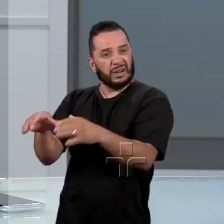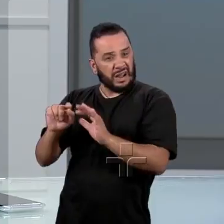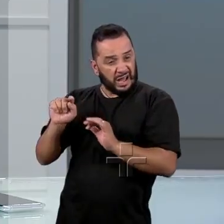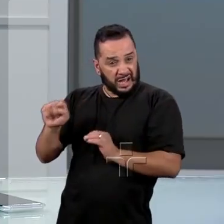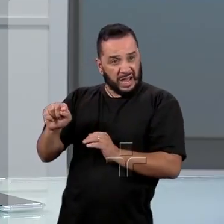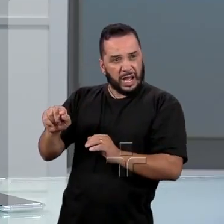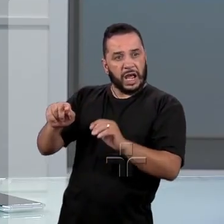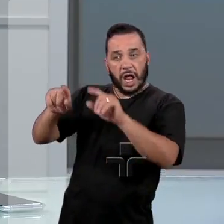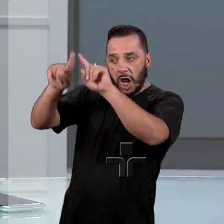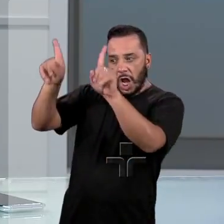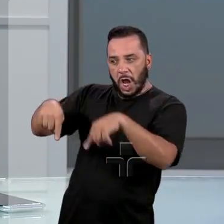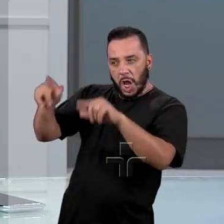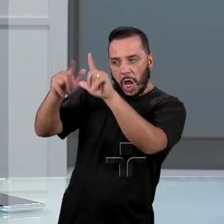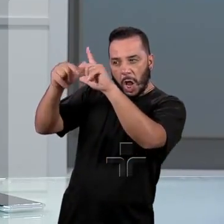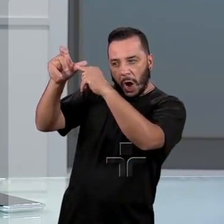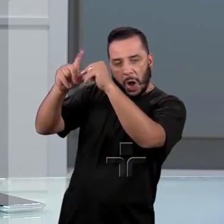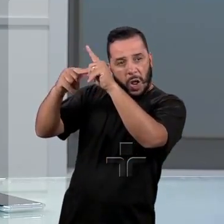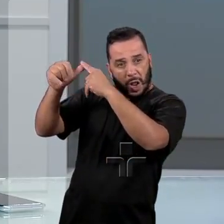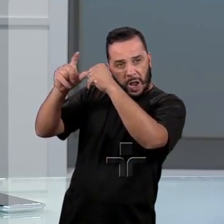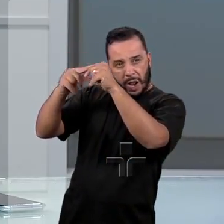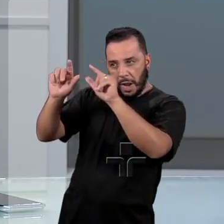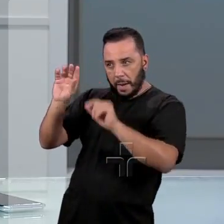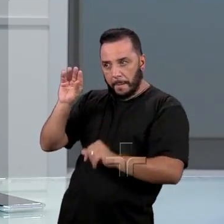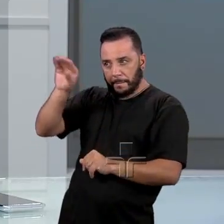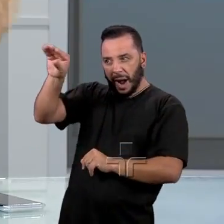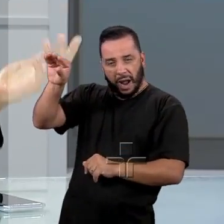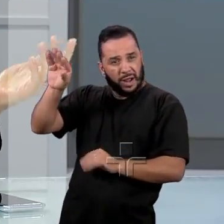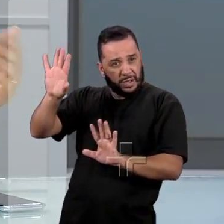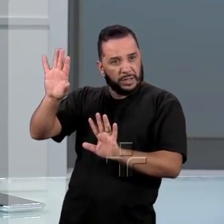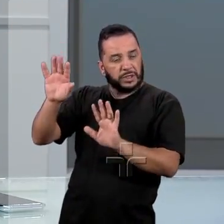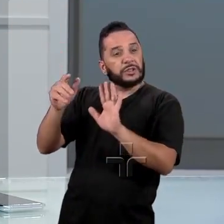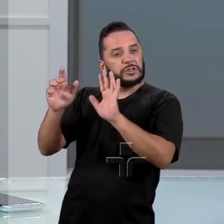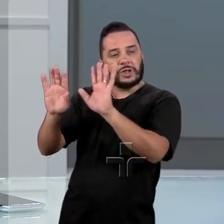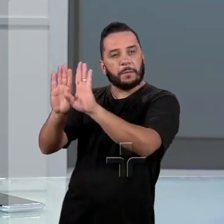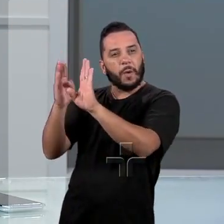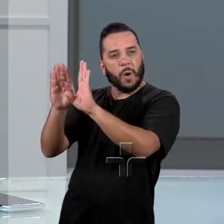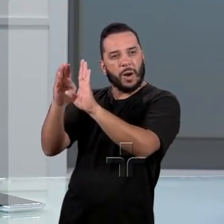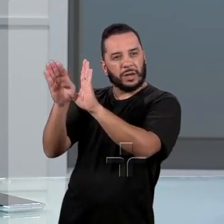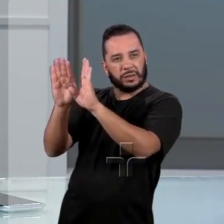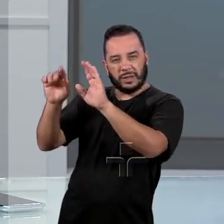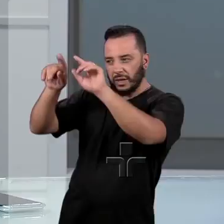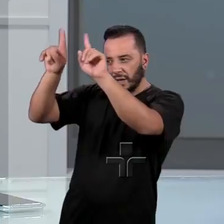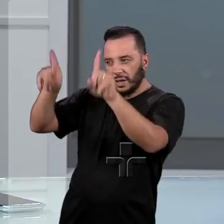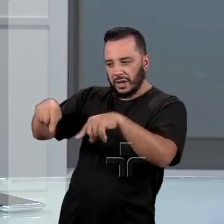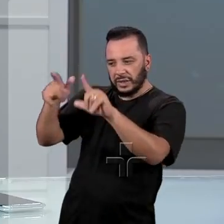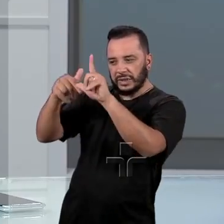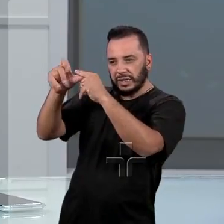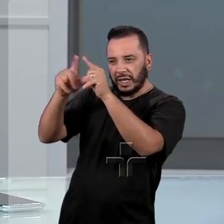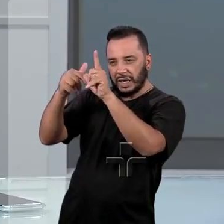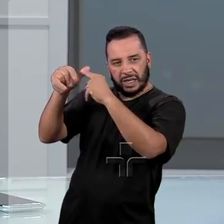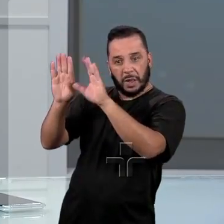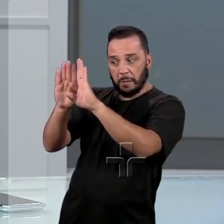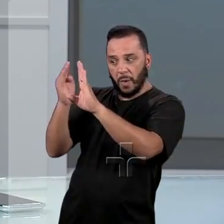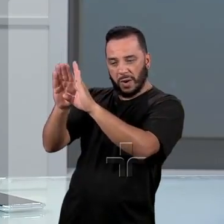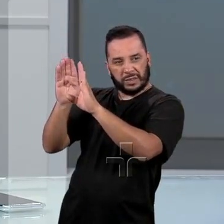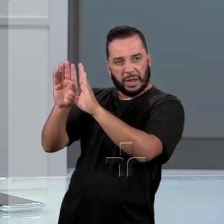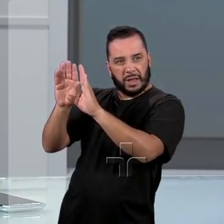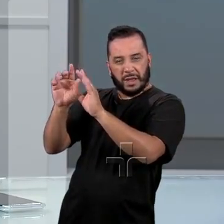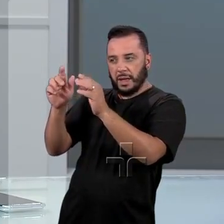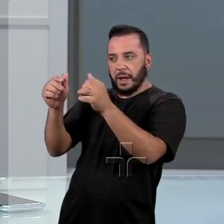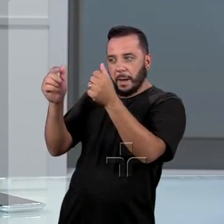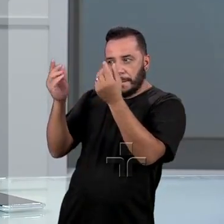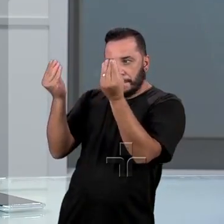como sinal de alerta na loja para que alemães não entrassem, alemães não judeus não entrassem nas lojas de judeus. Então, começaram primeiro a vedar,